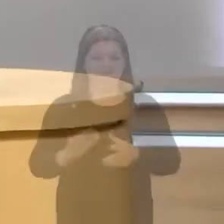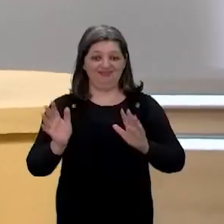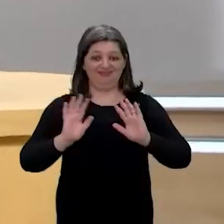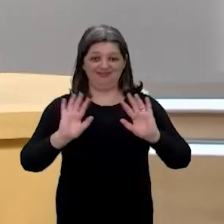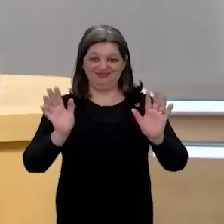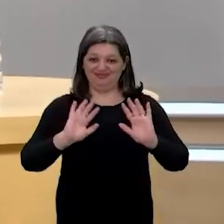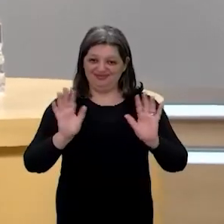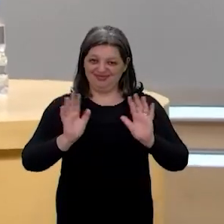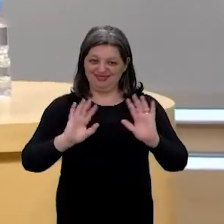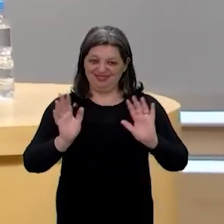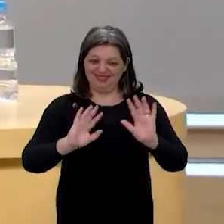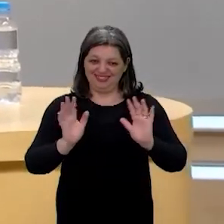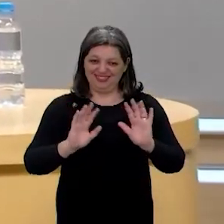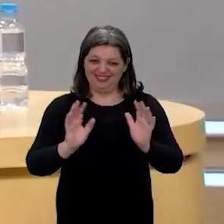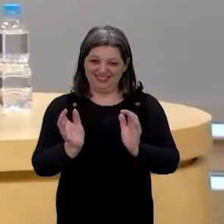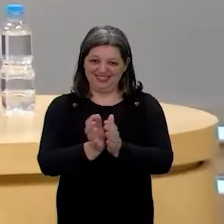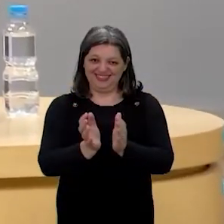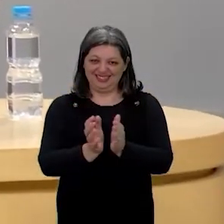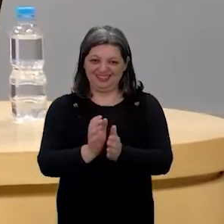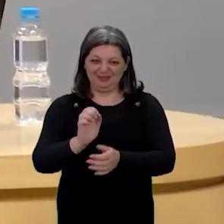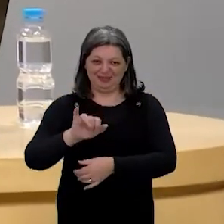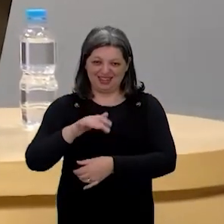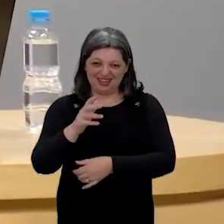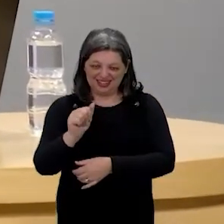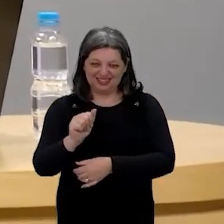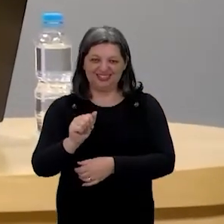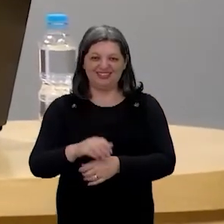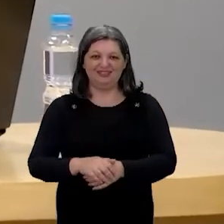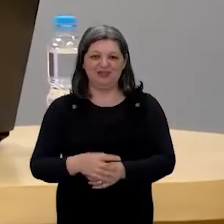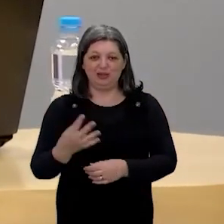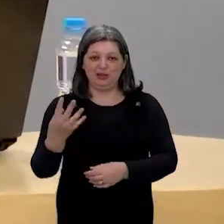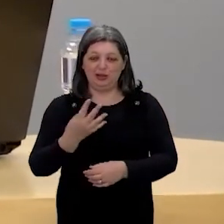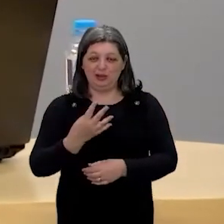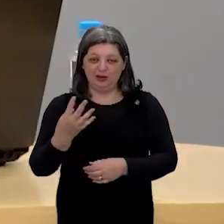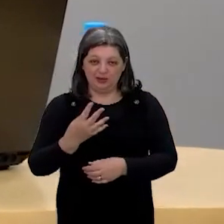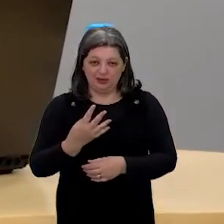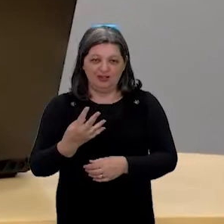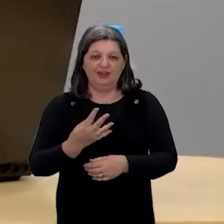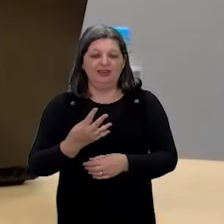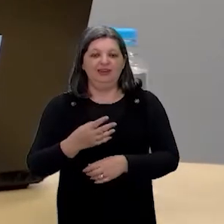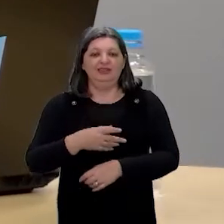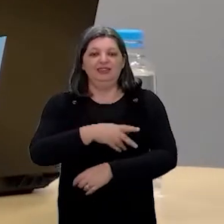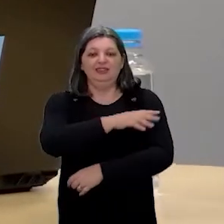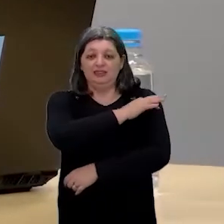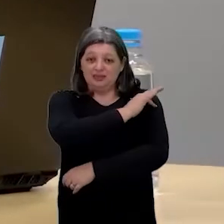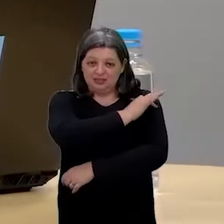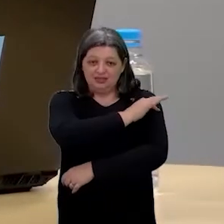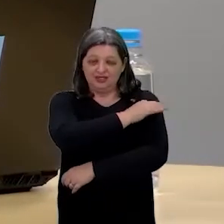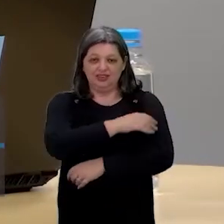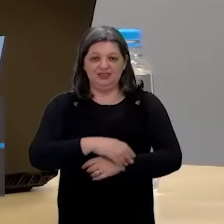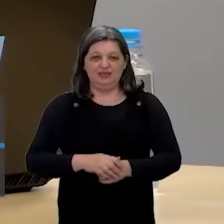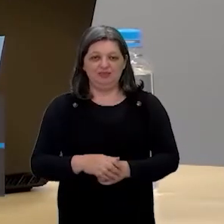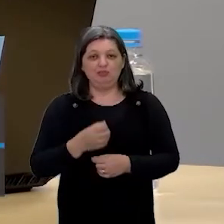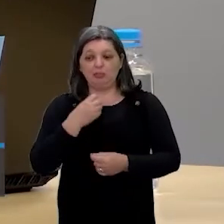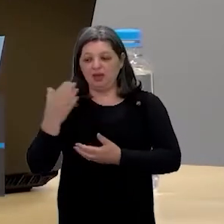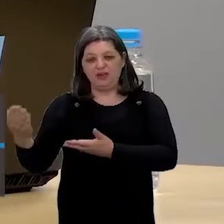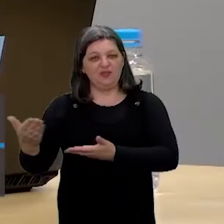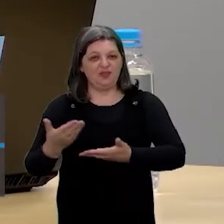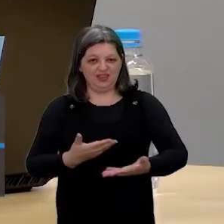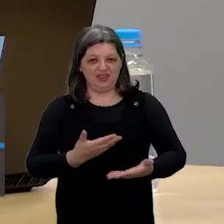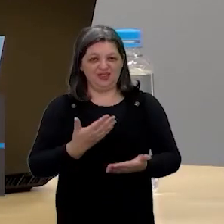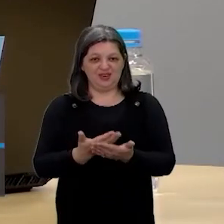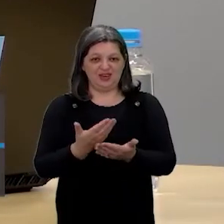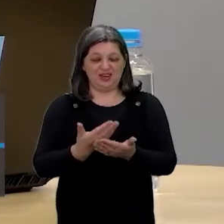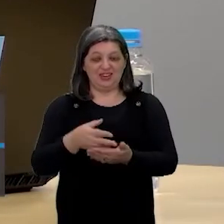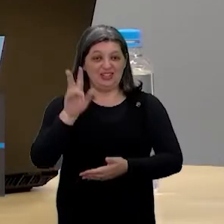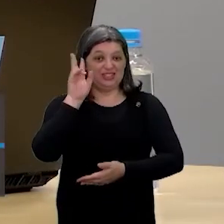Olá, estudantes da EJA, quarto termo do ensino fundamental, anos finais. Sejam bem-vindos a mais uma aula